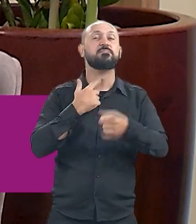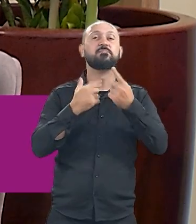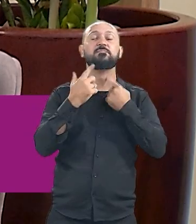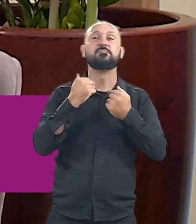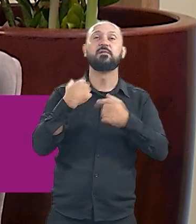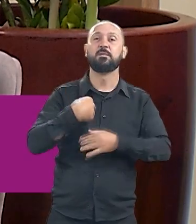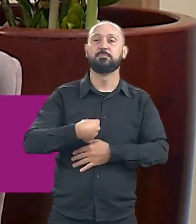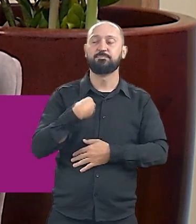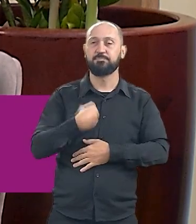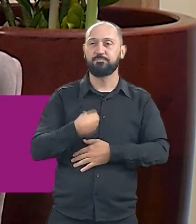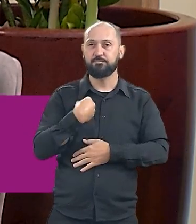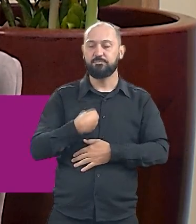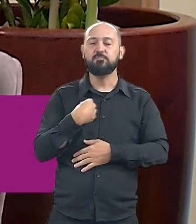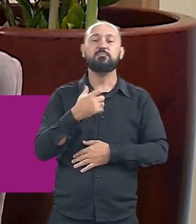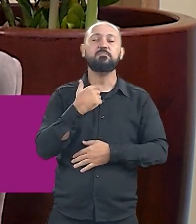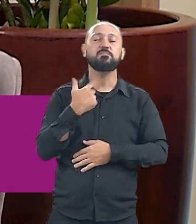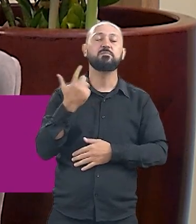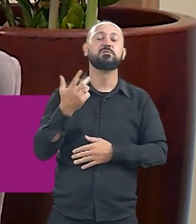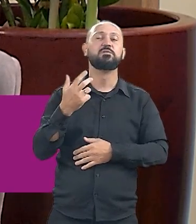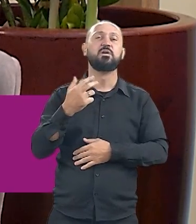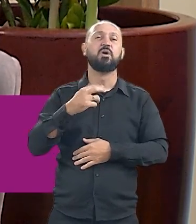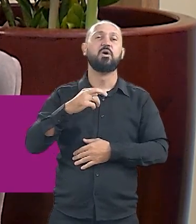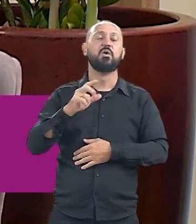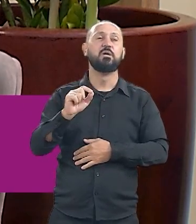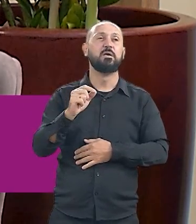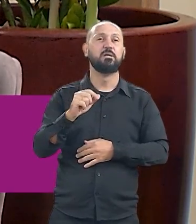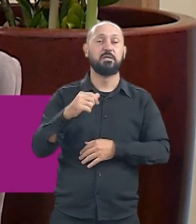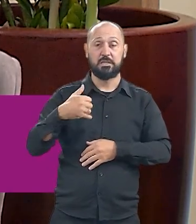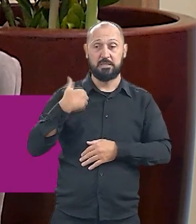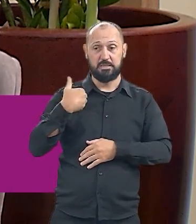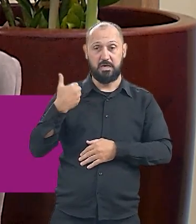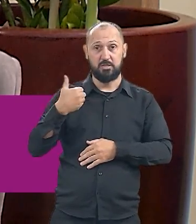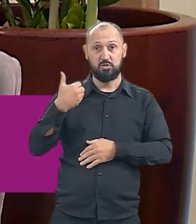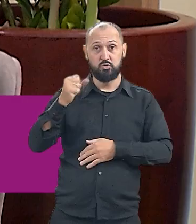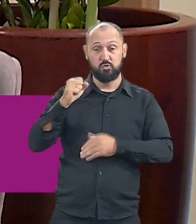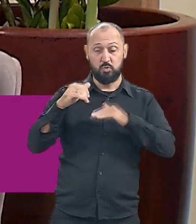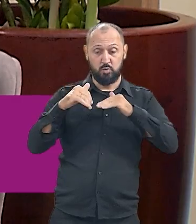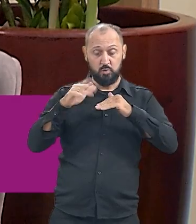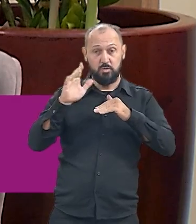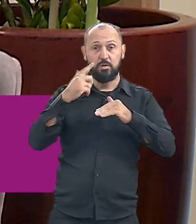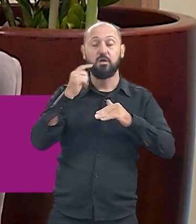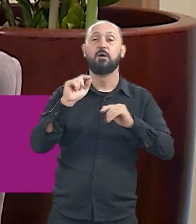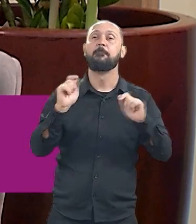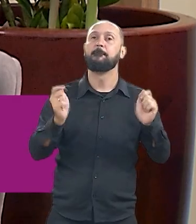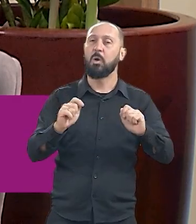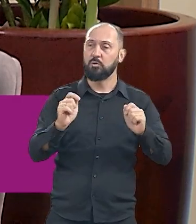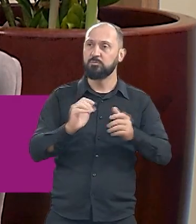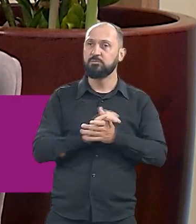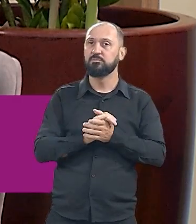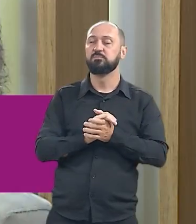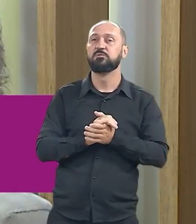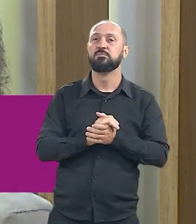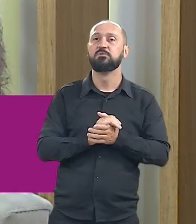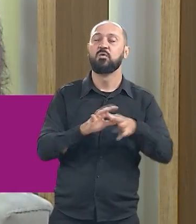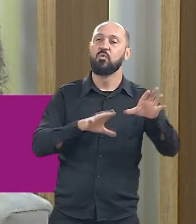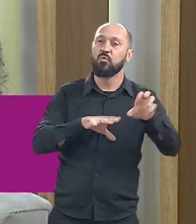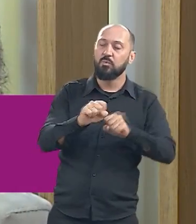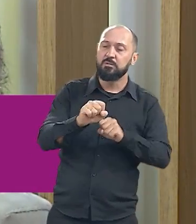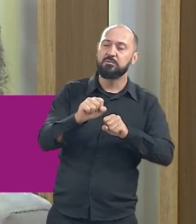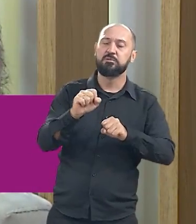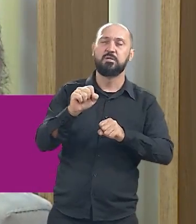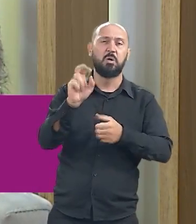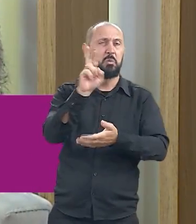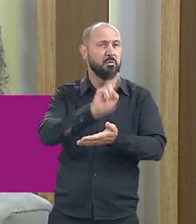voluntário do CVV, acima de 18 anos é um pré-requisito, mas formação universitária, precisa ter ensino médio